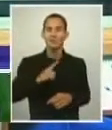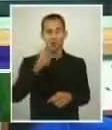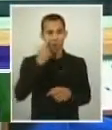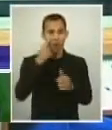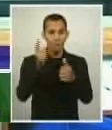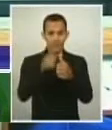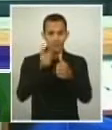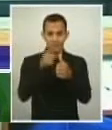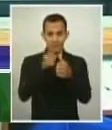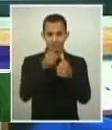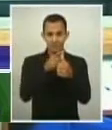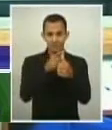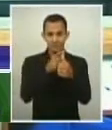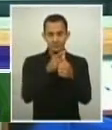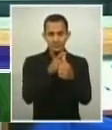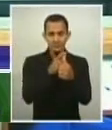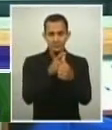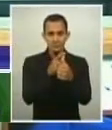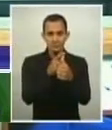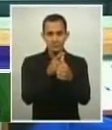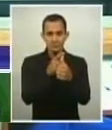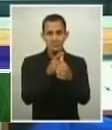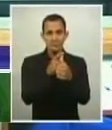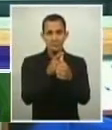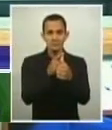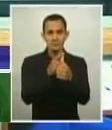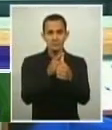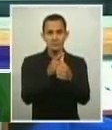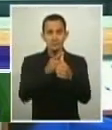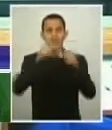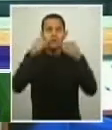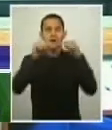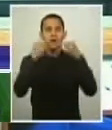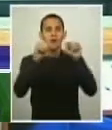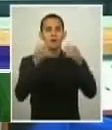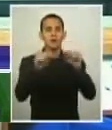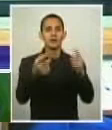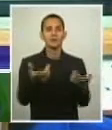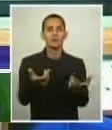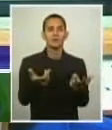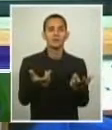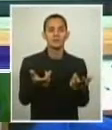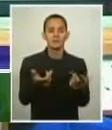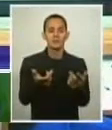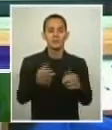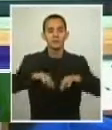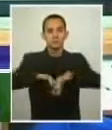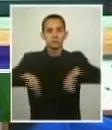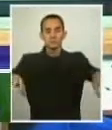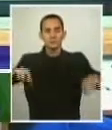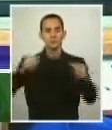primeira crítica e ele criticava a divisão